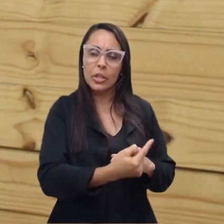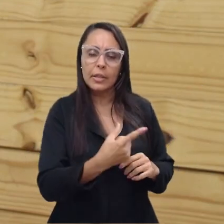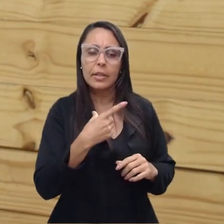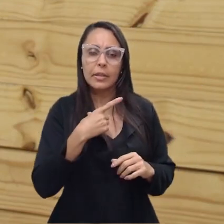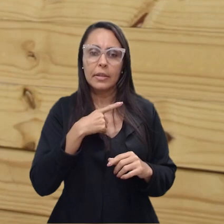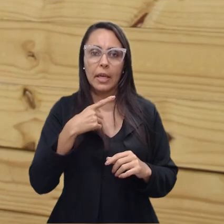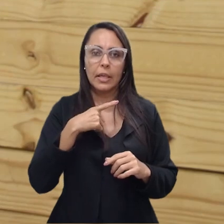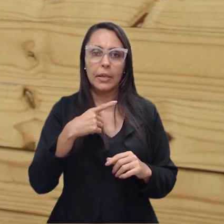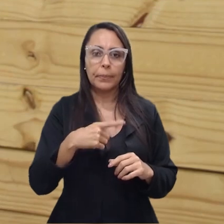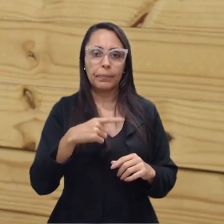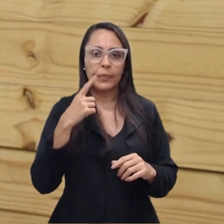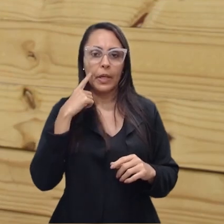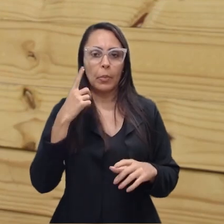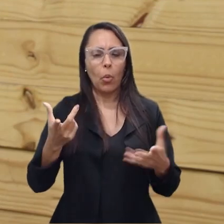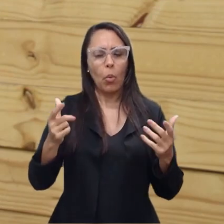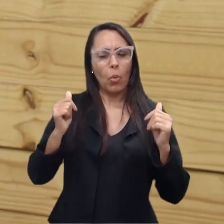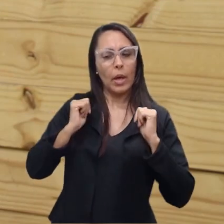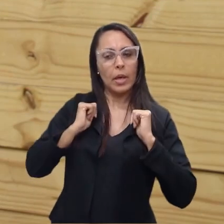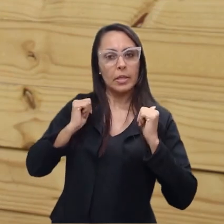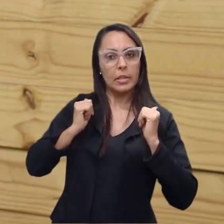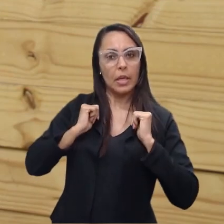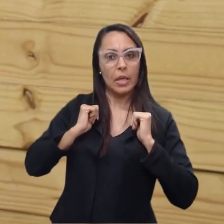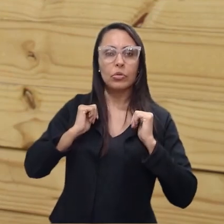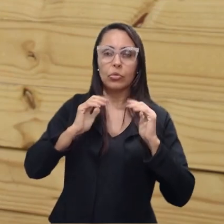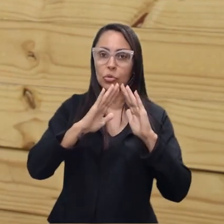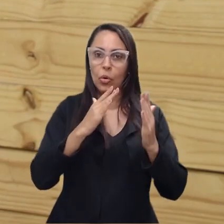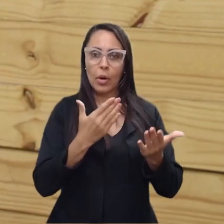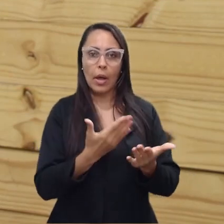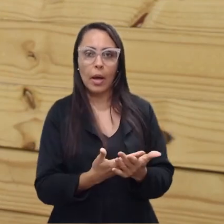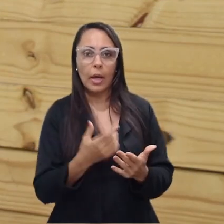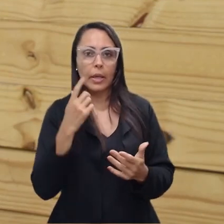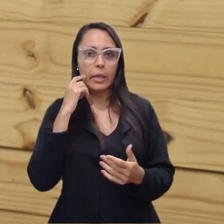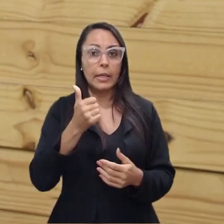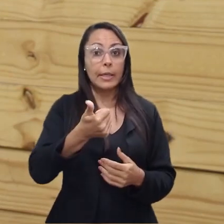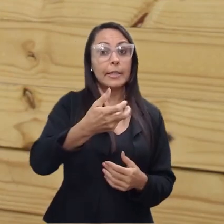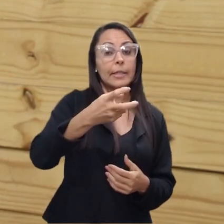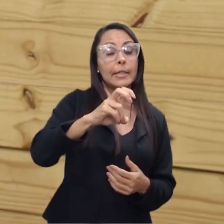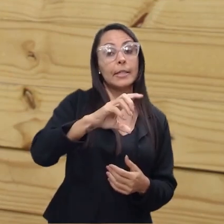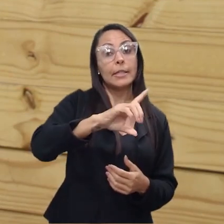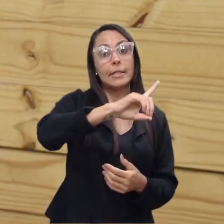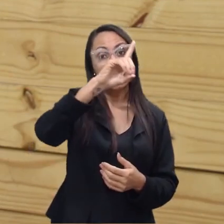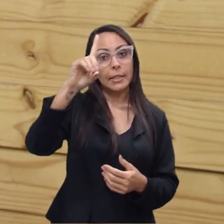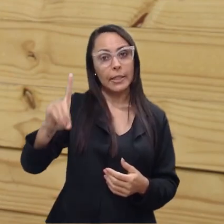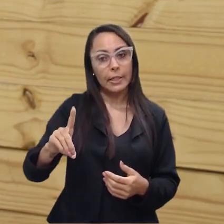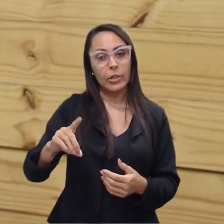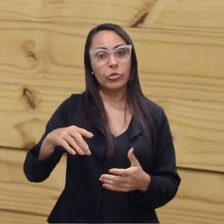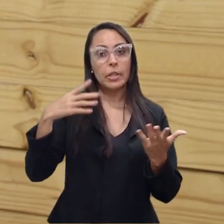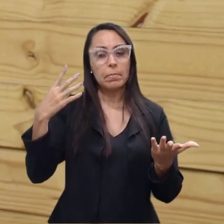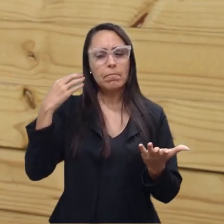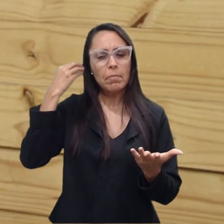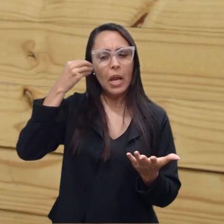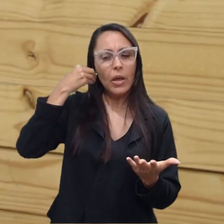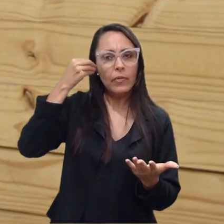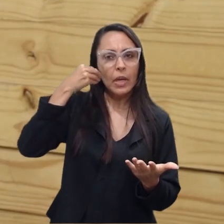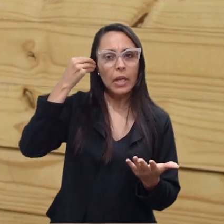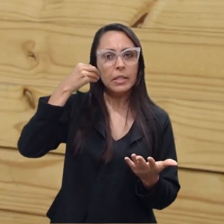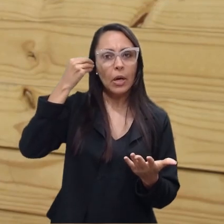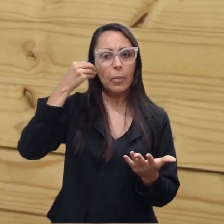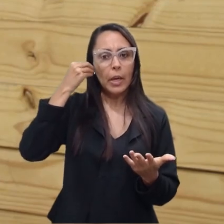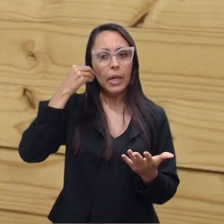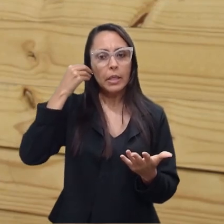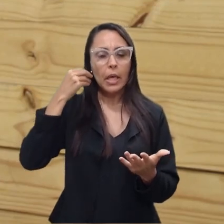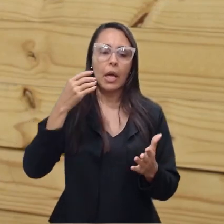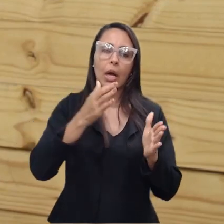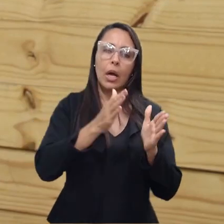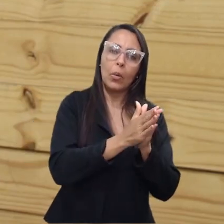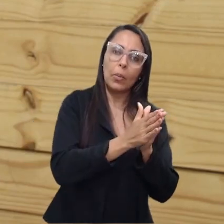gente tem a situação do recesso escolar, que compreende 15 dias, que preferencialmente deve atender